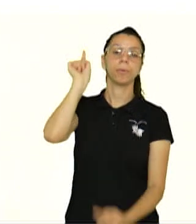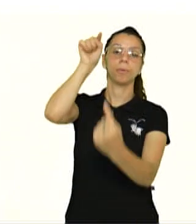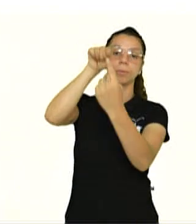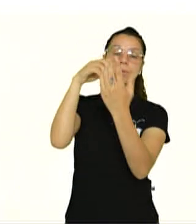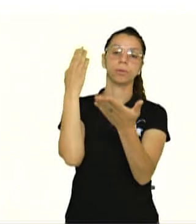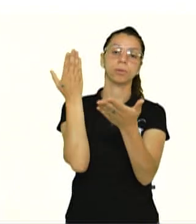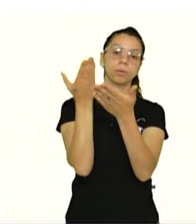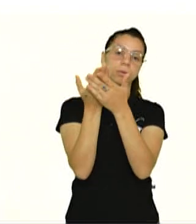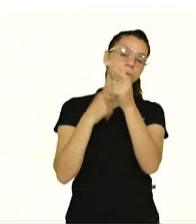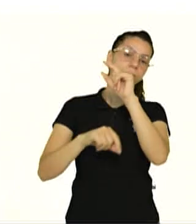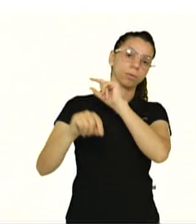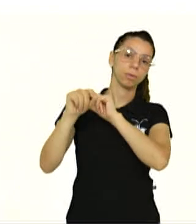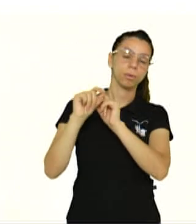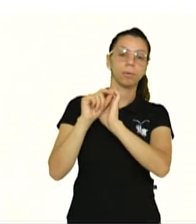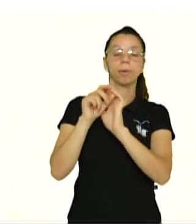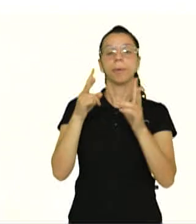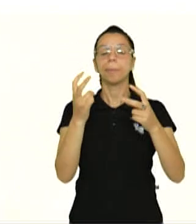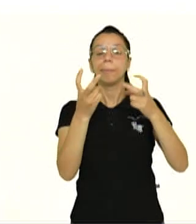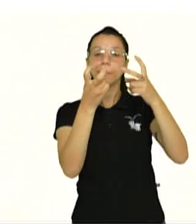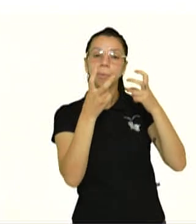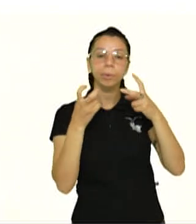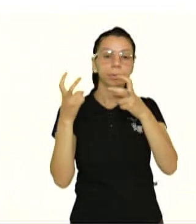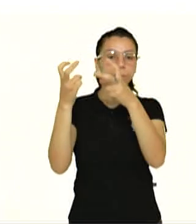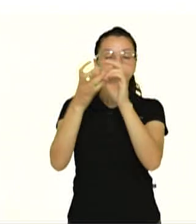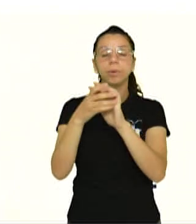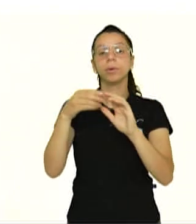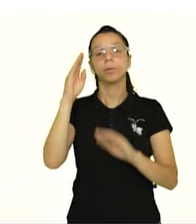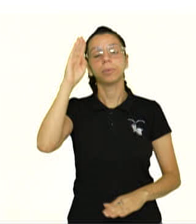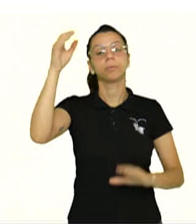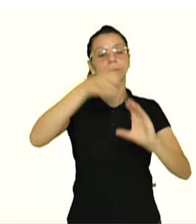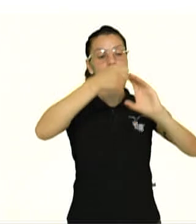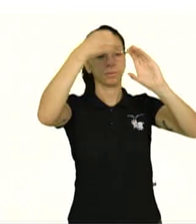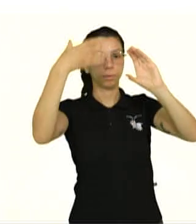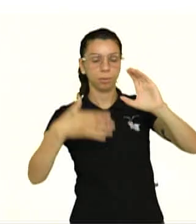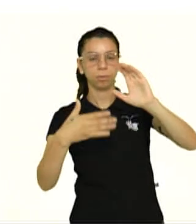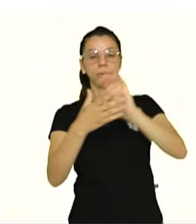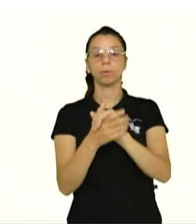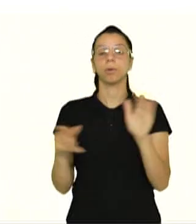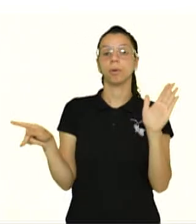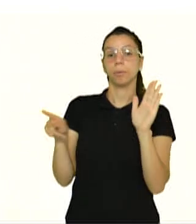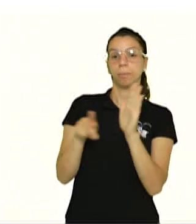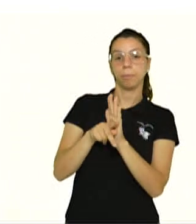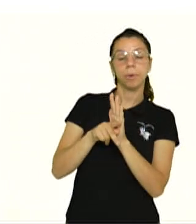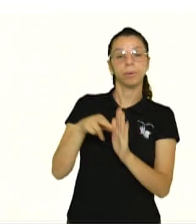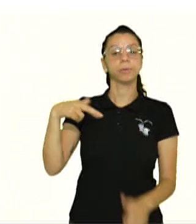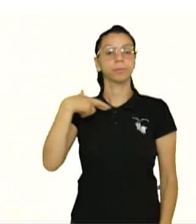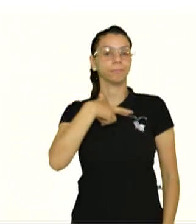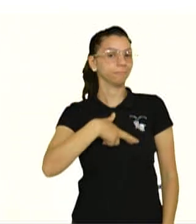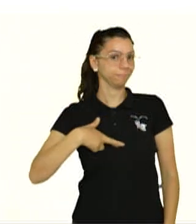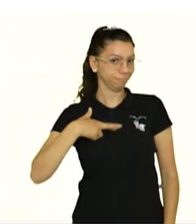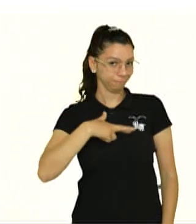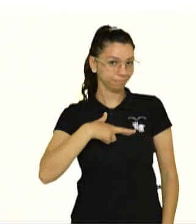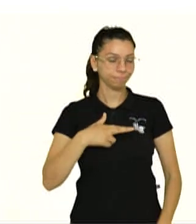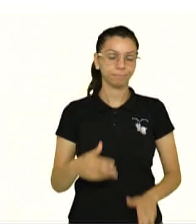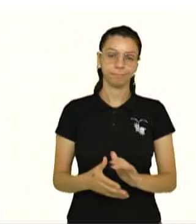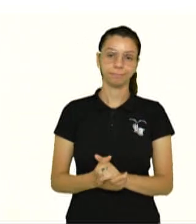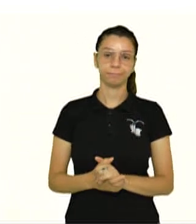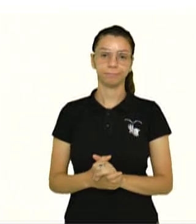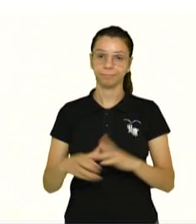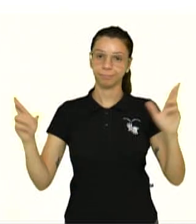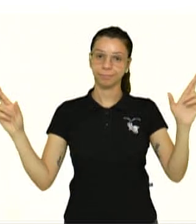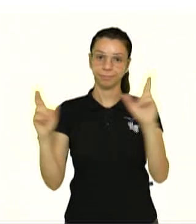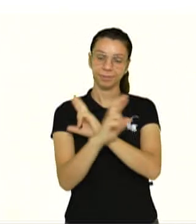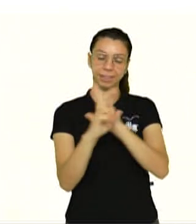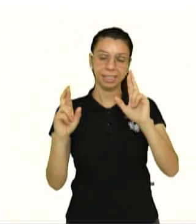hoje, então, são identificar as principais características da estética romântica, relacionar a